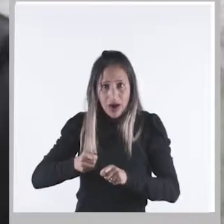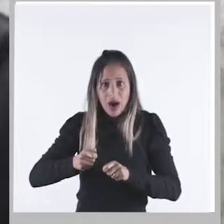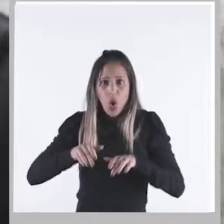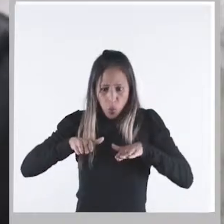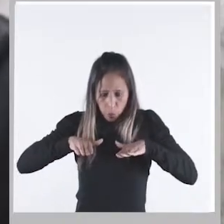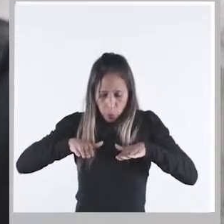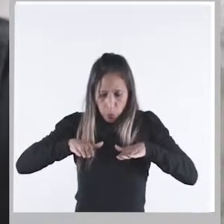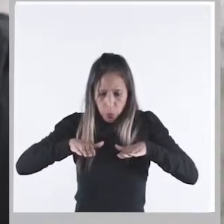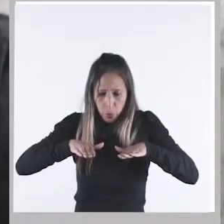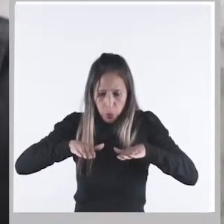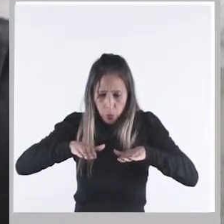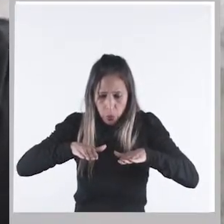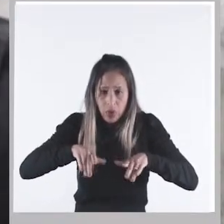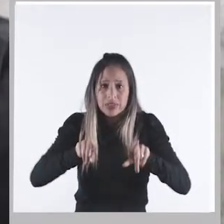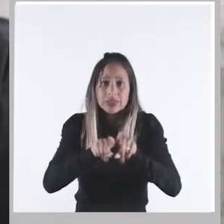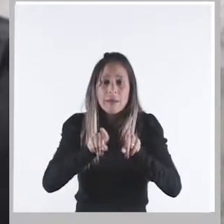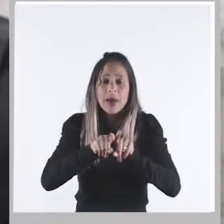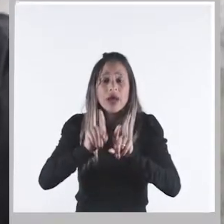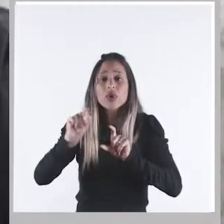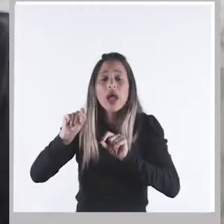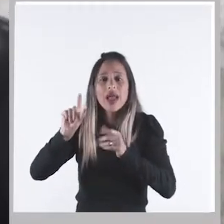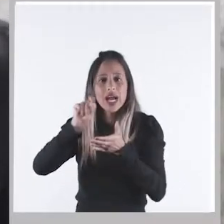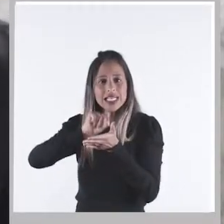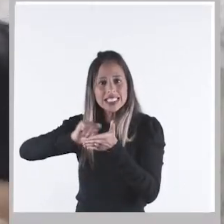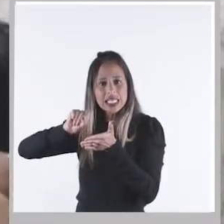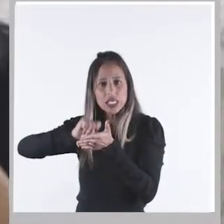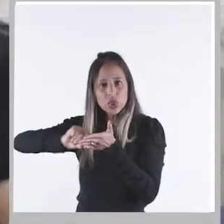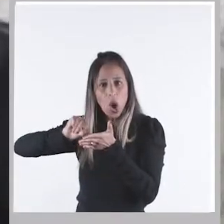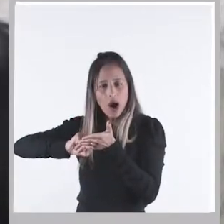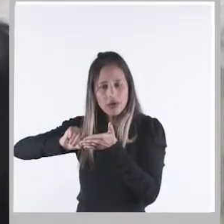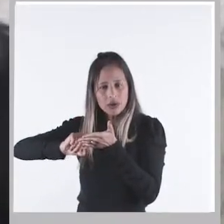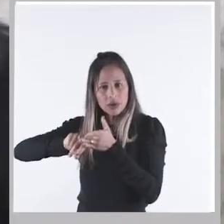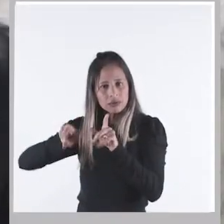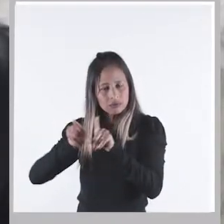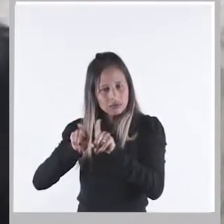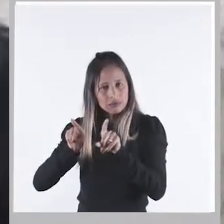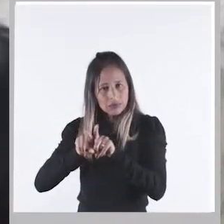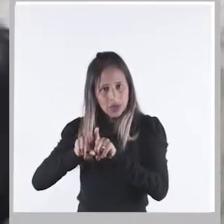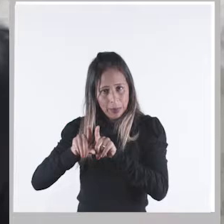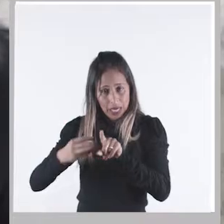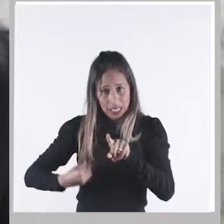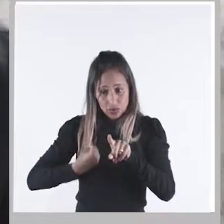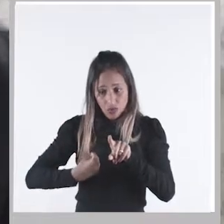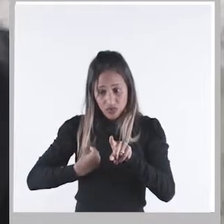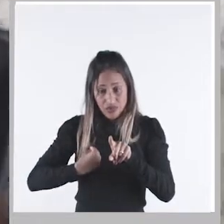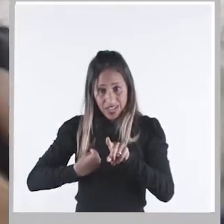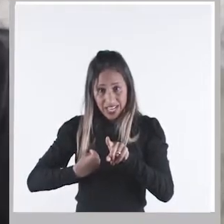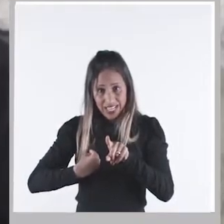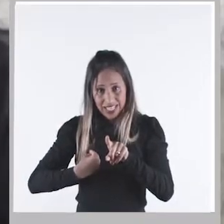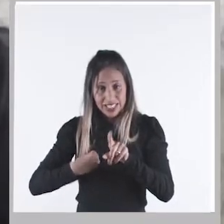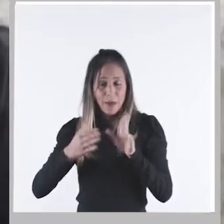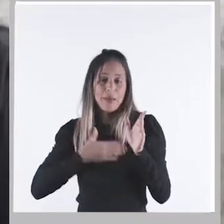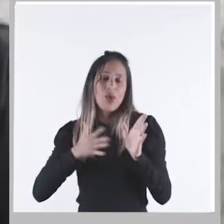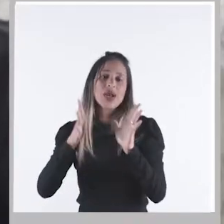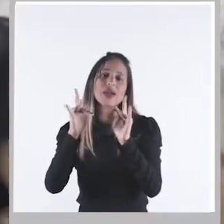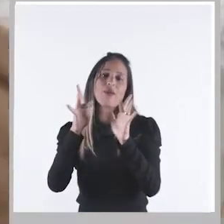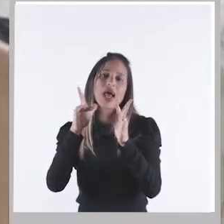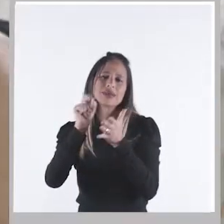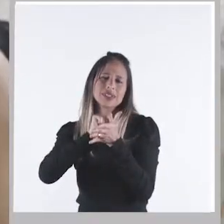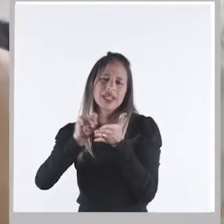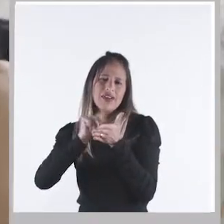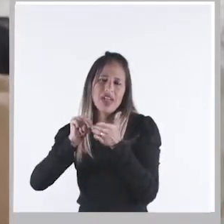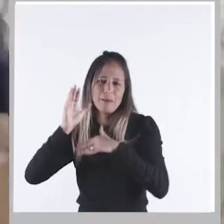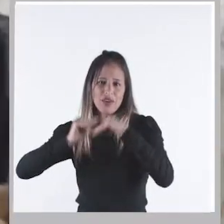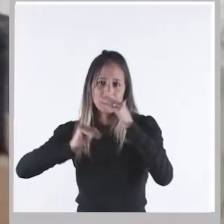marceneiro da mesma forma, e um escritor também. E a convivência com esse escritor, né, com o namorado escritor,